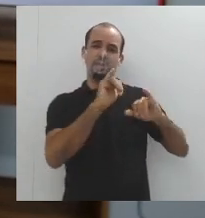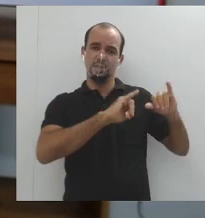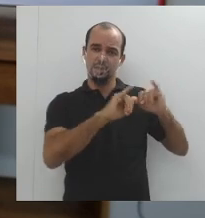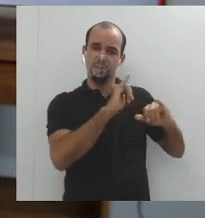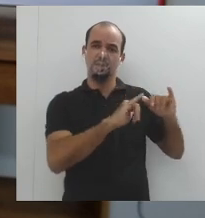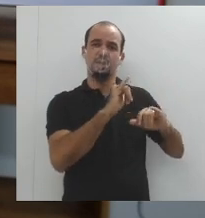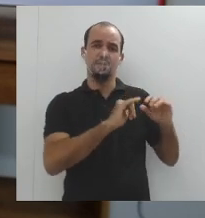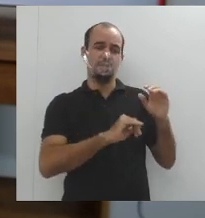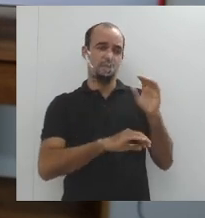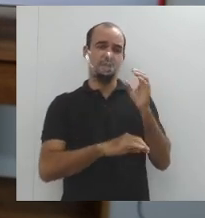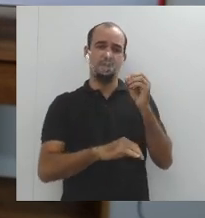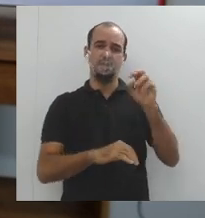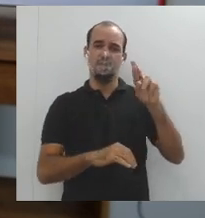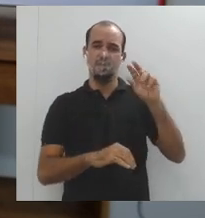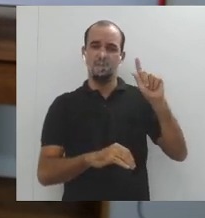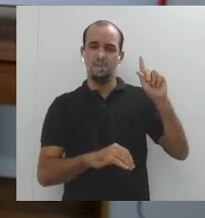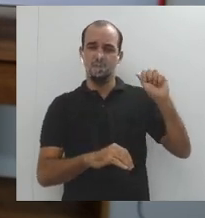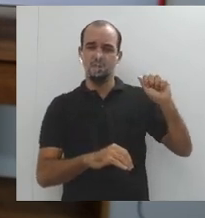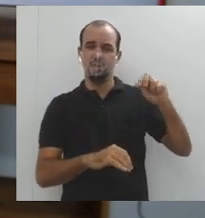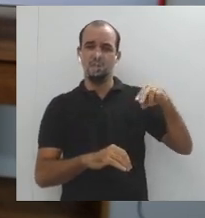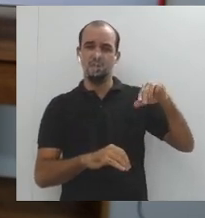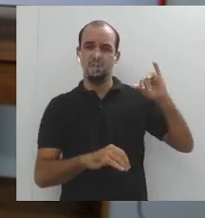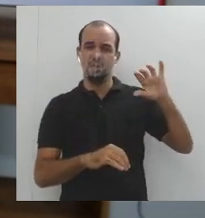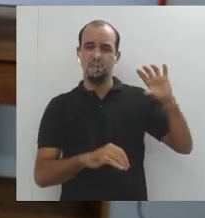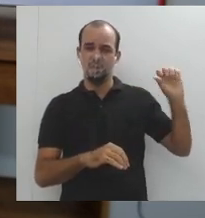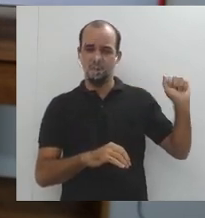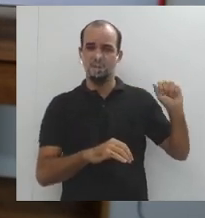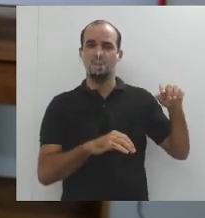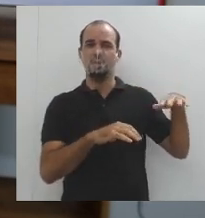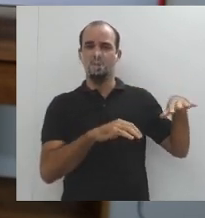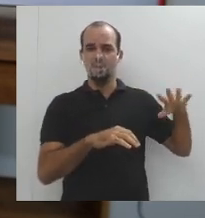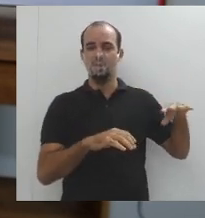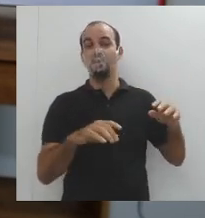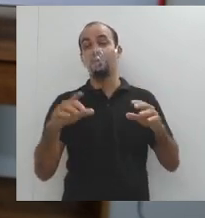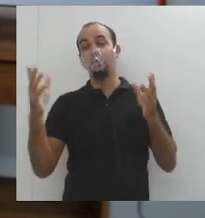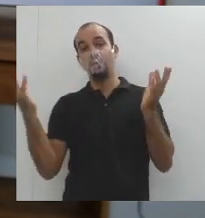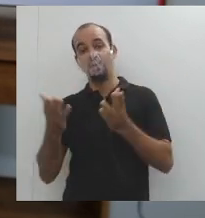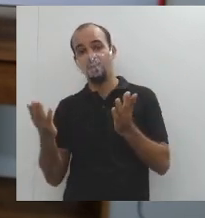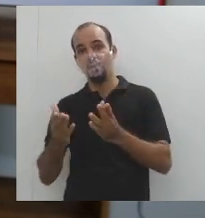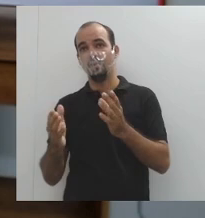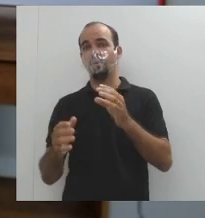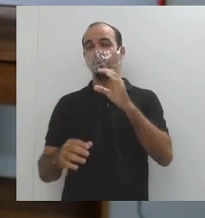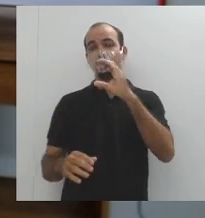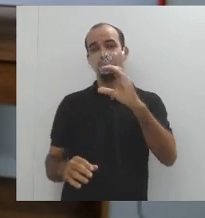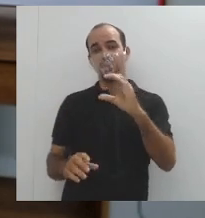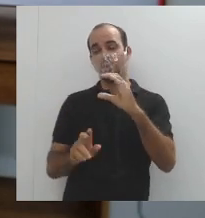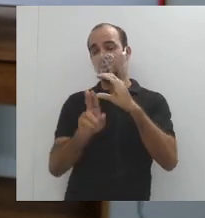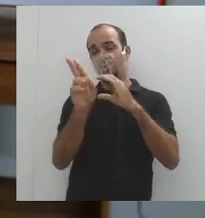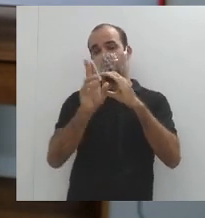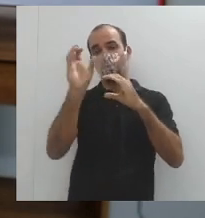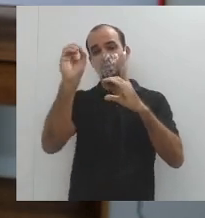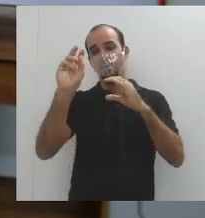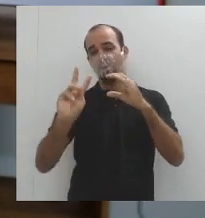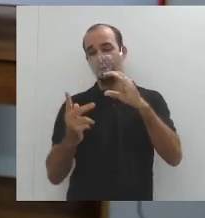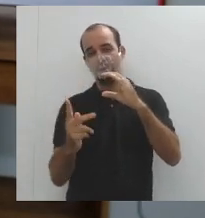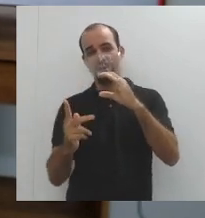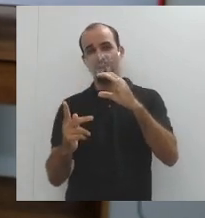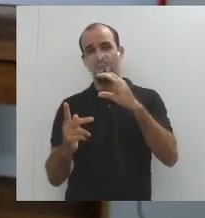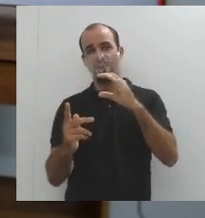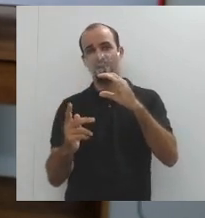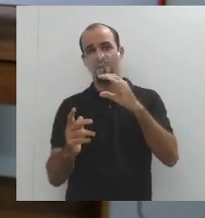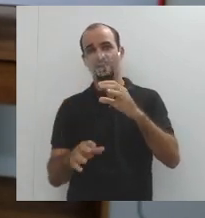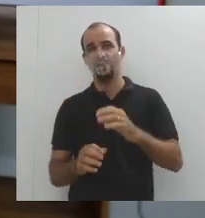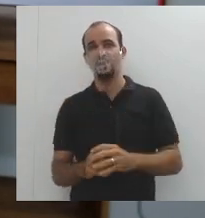de aldeído, o C dupla O H, aldeído. E aqui, gente, eu tenho